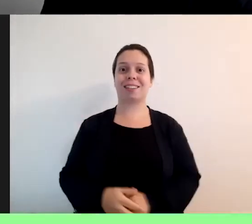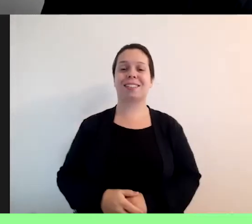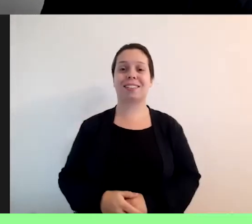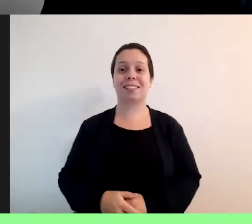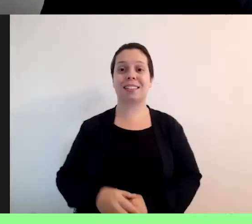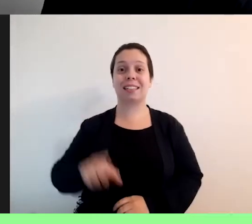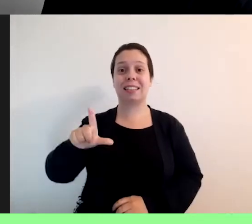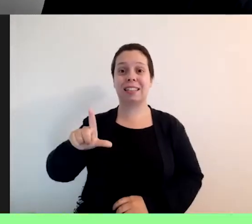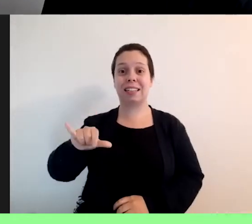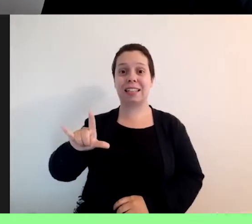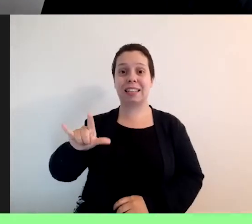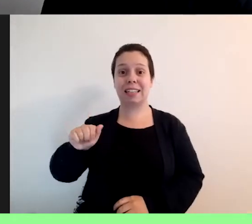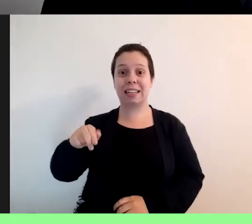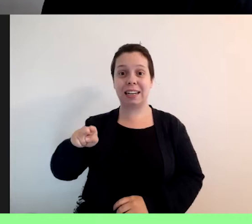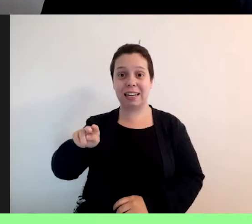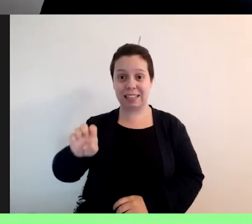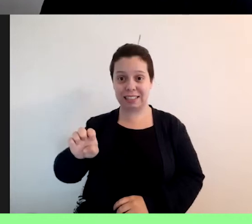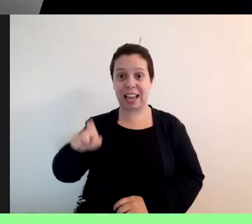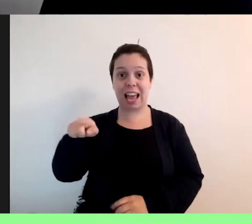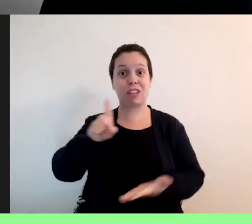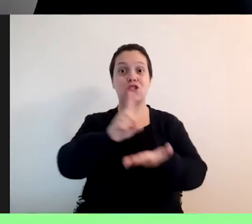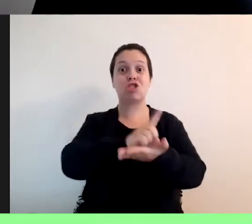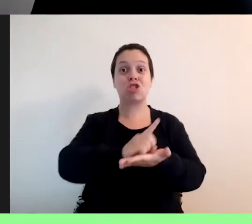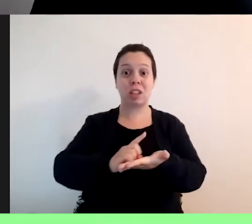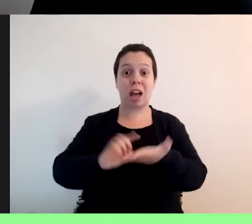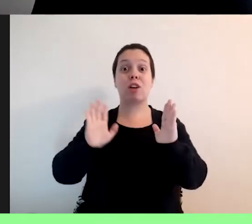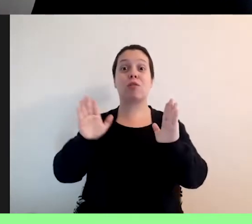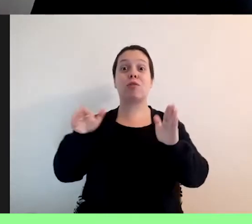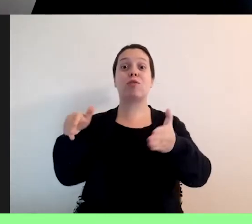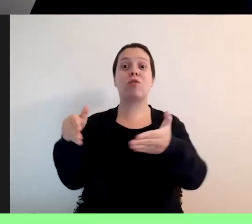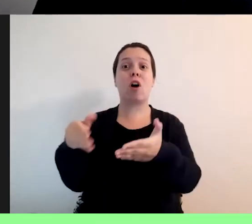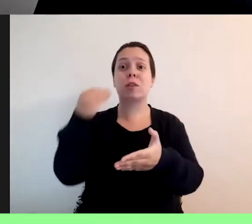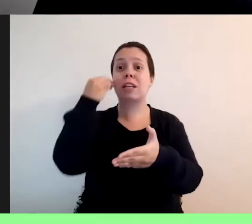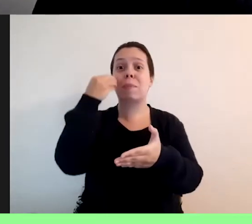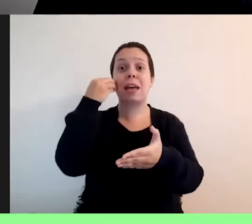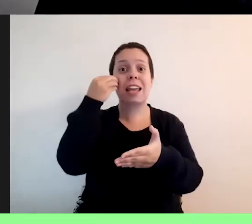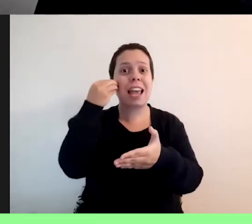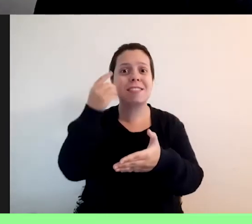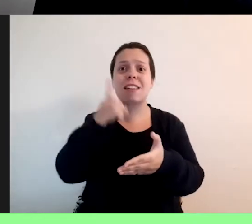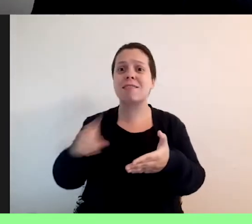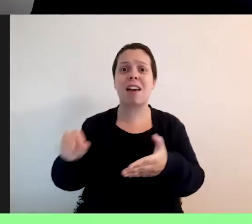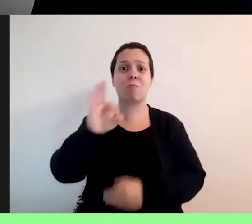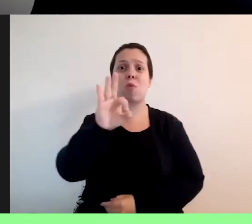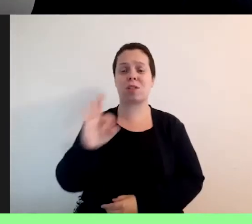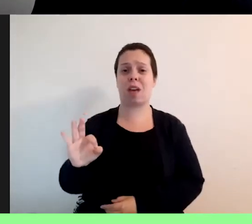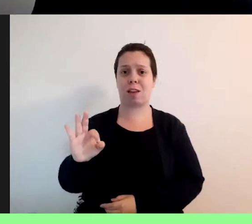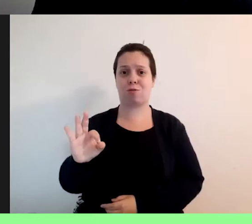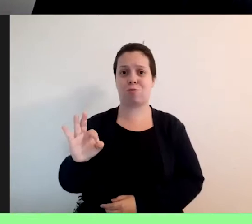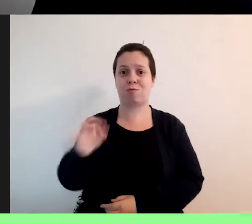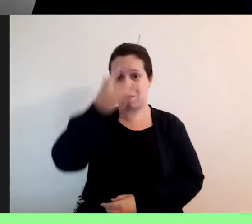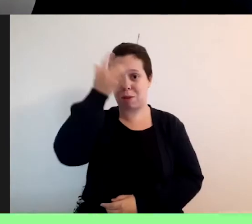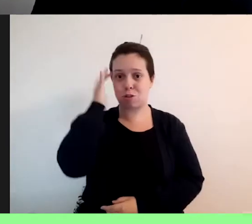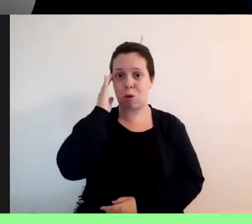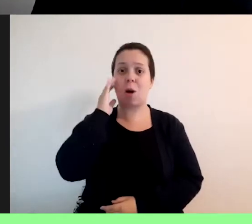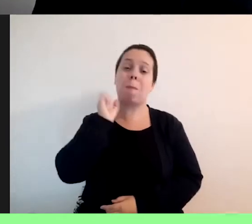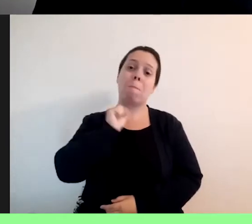ela é design com foco na experiência completa do usuário, com produto, serviço e marca. E